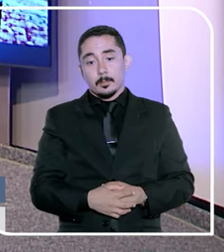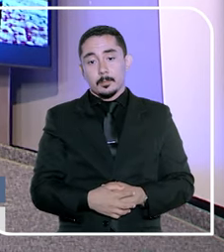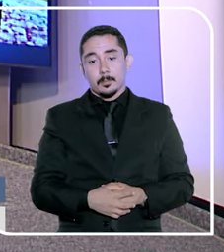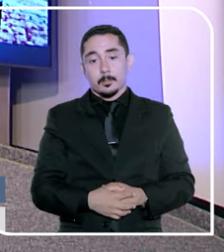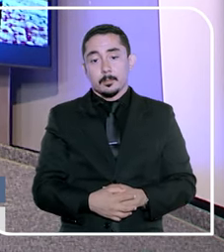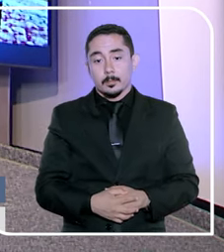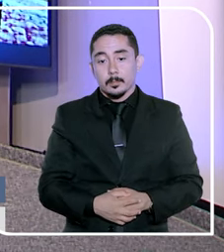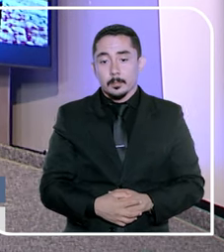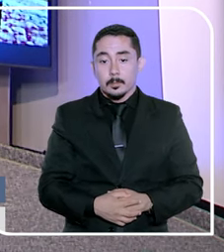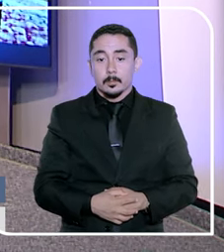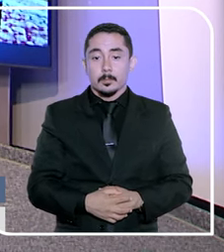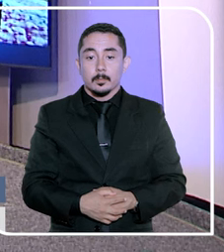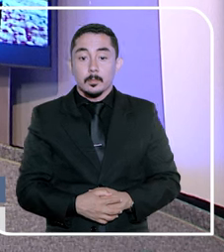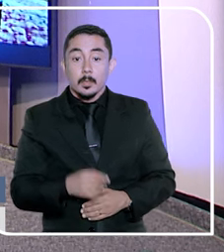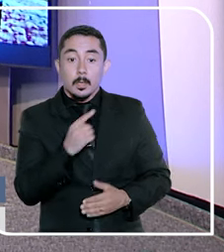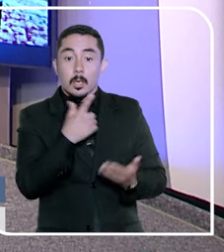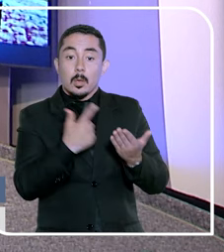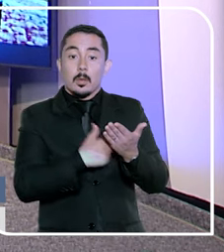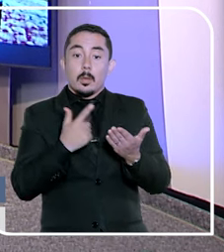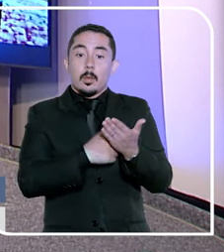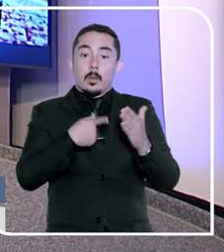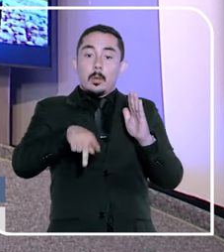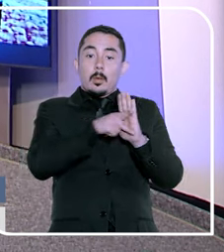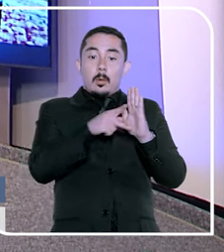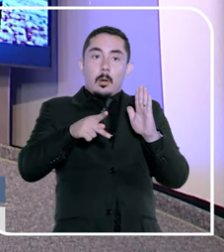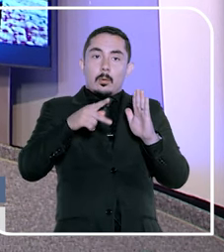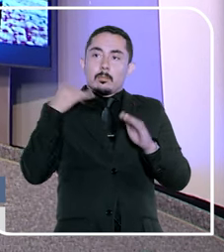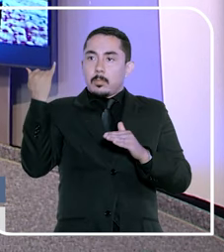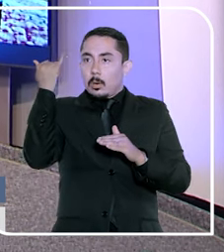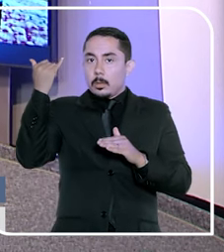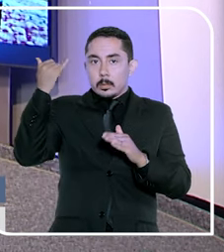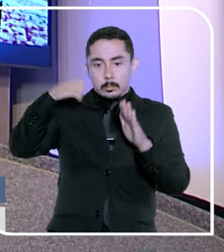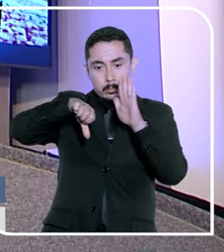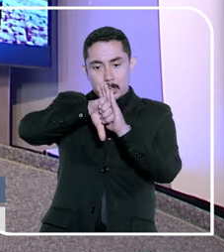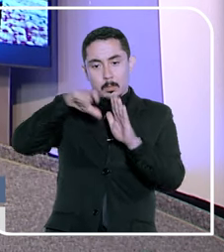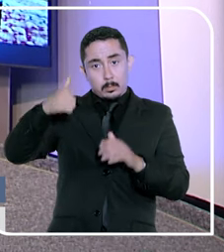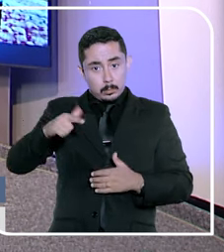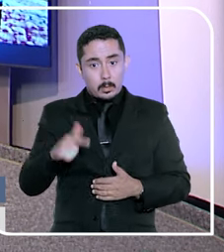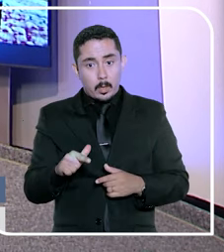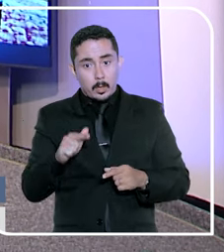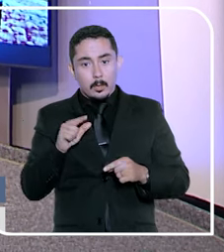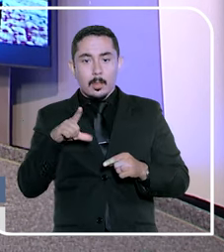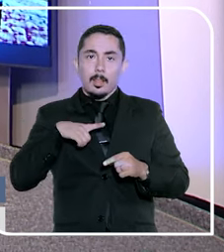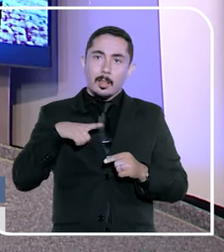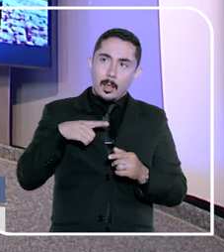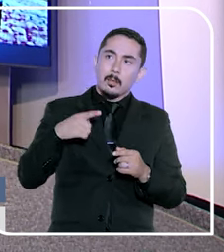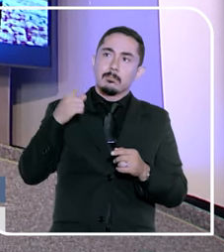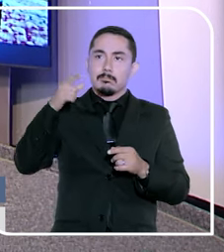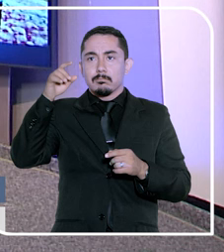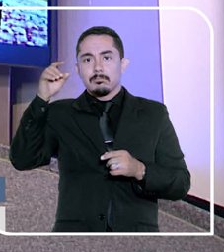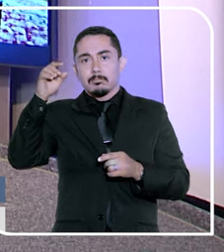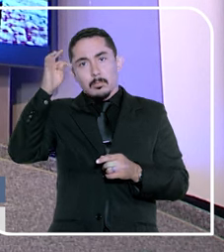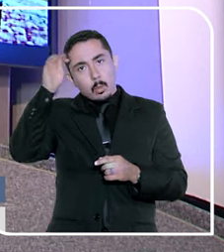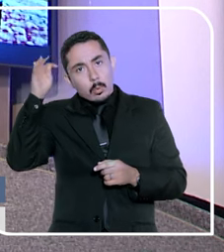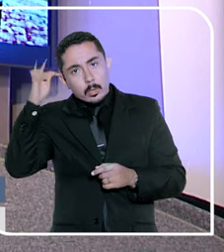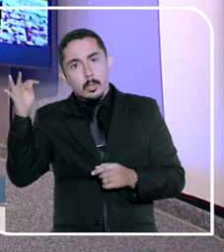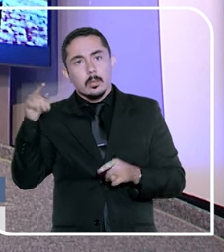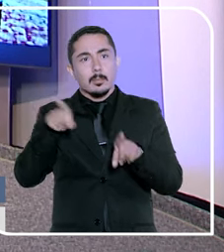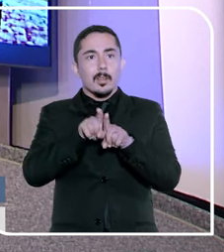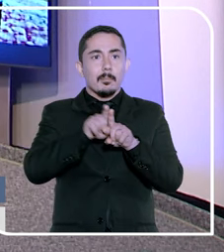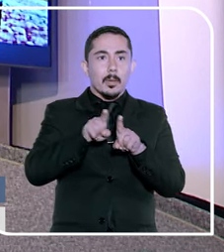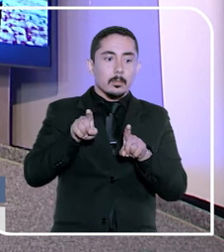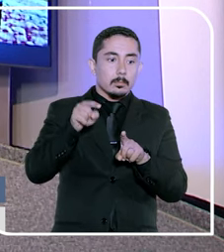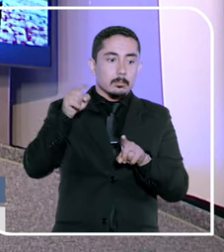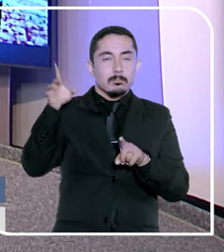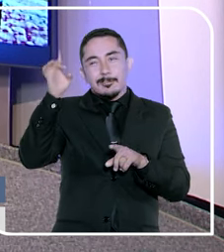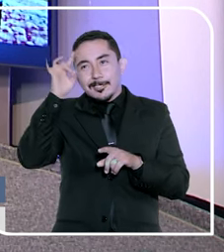insignificância penal Ministro esquete tem uma abordagem aí teórica tem direito comparado e tem exemplos práticos do dia a dia de julgados